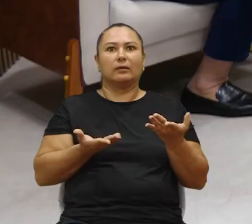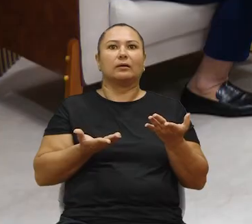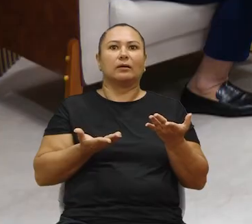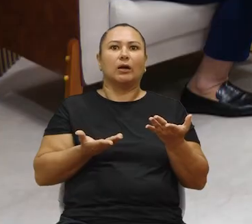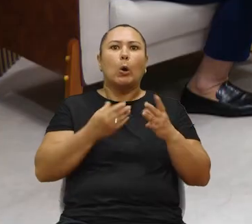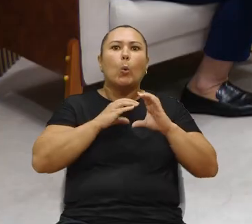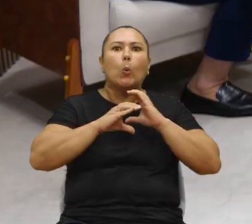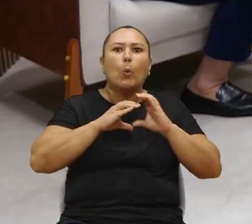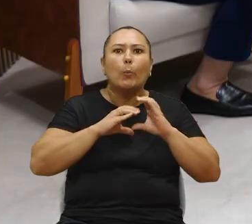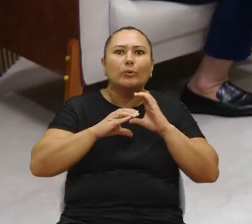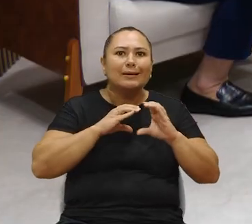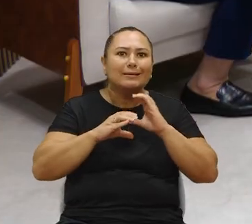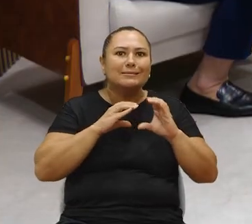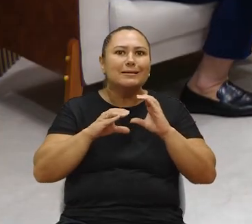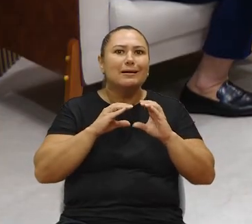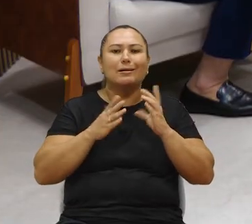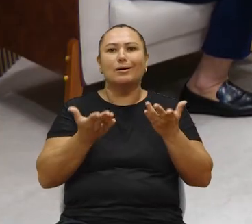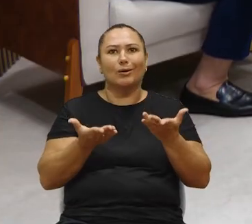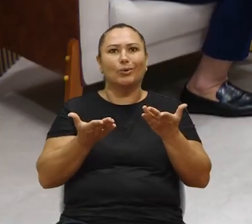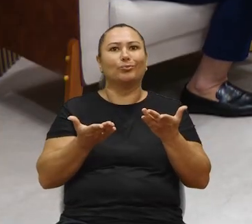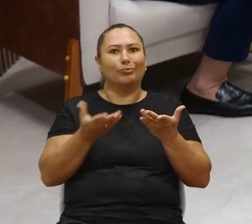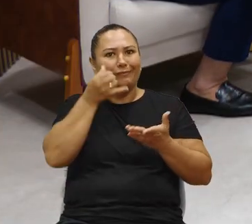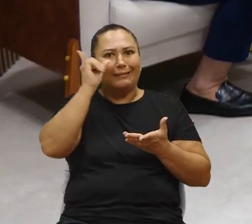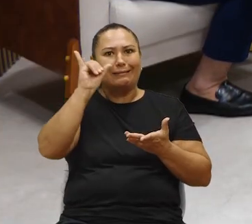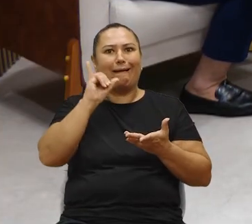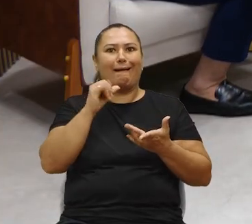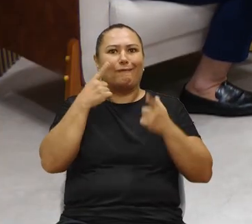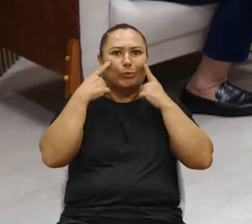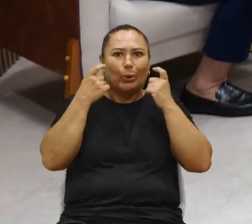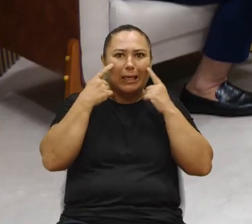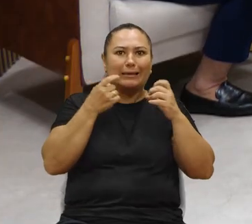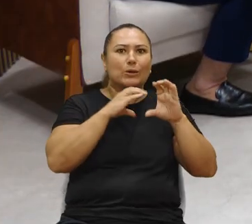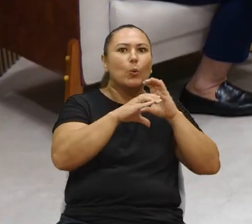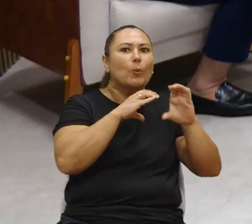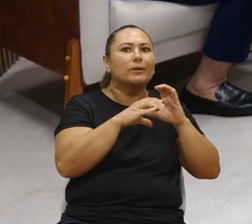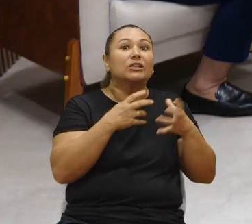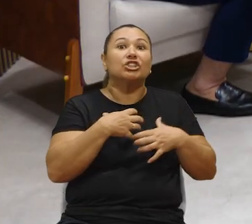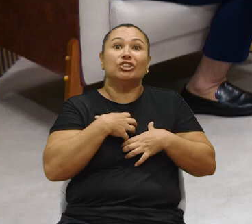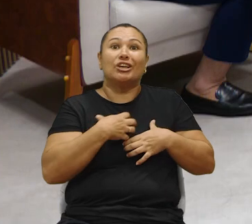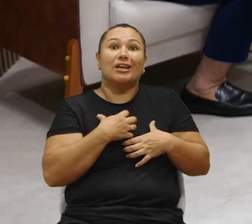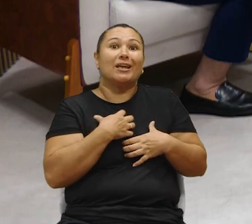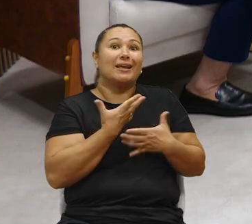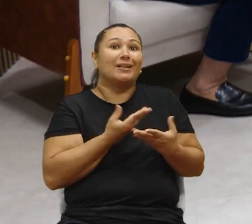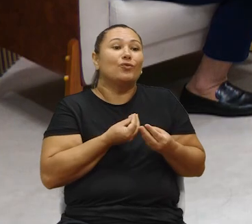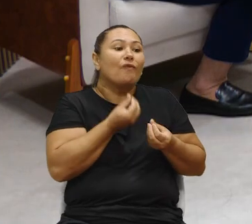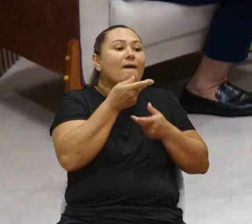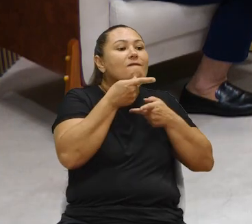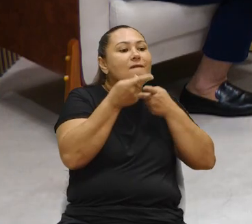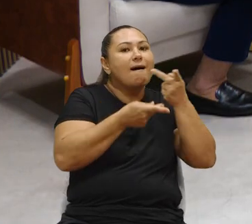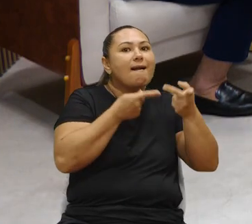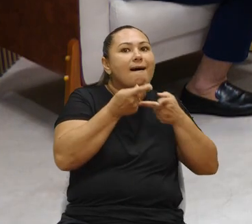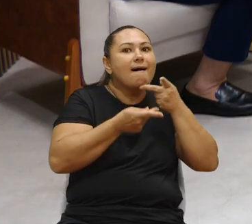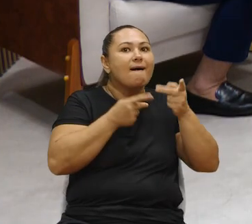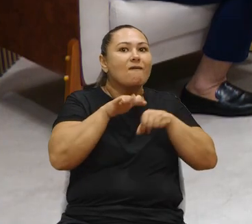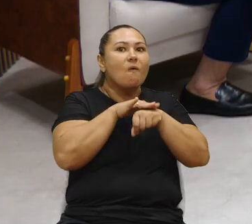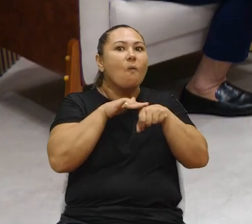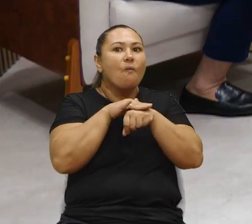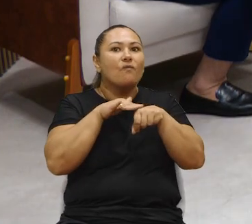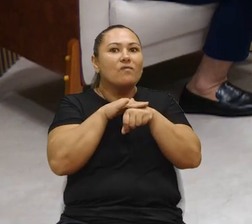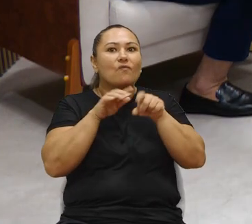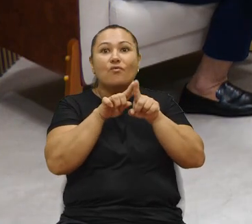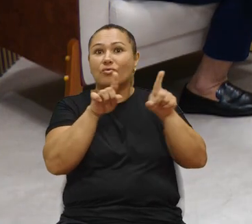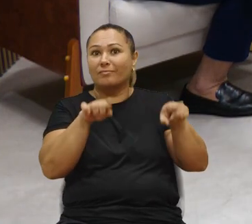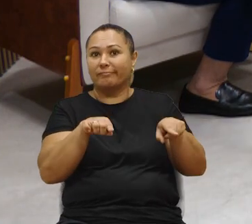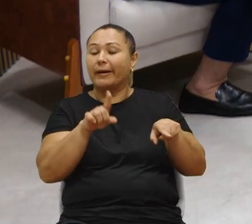comunicação... Bullying também existe, não tem? Comunicação violenta. Então, a forma hoje como você vai falar com o teu funcionário, ou